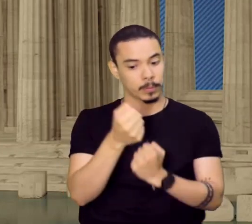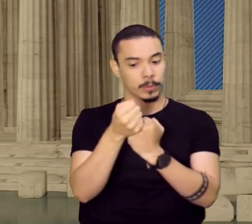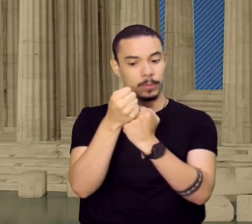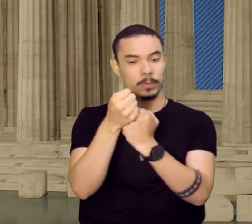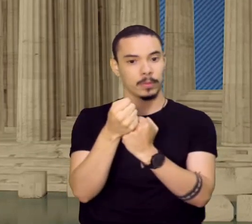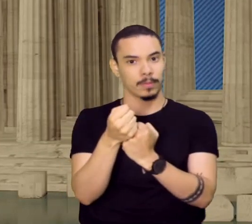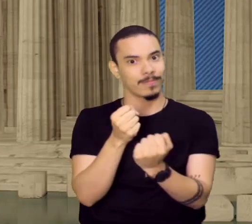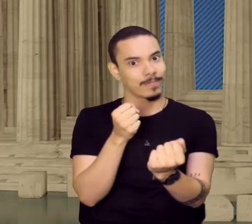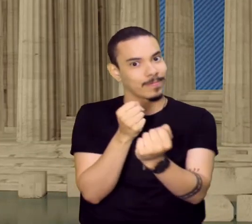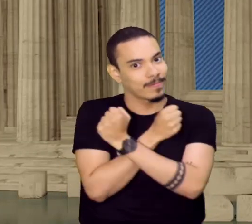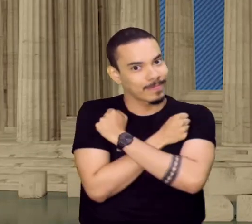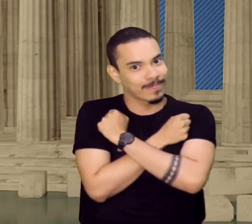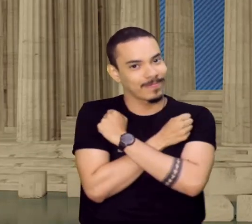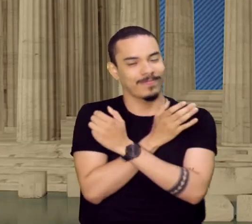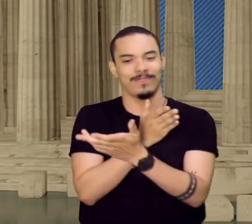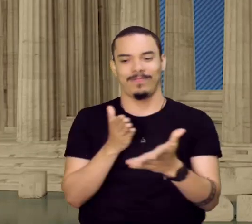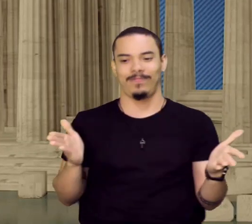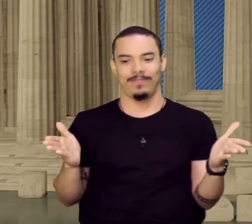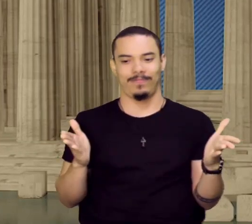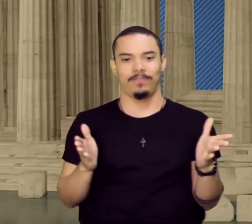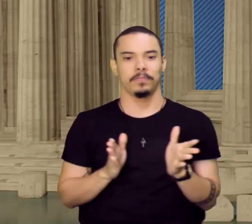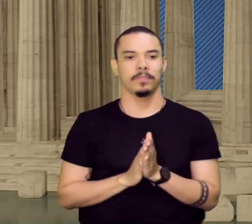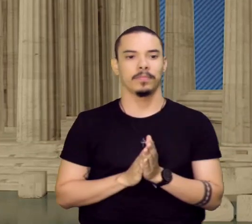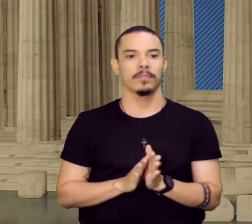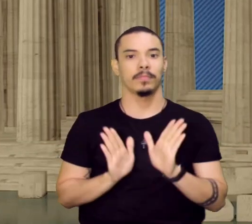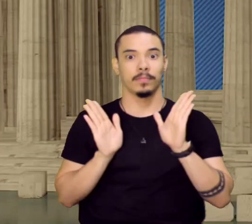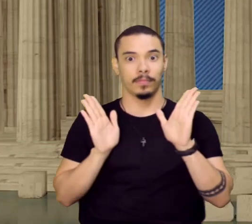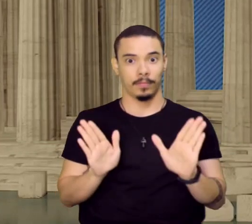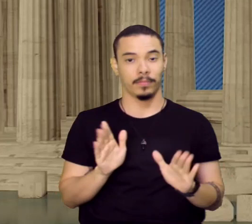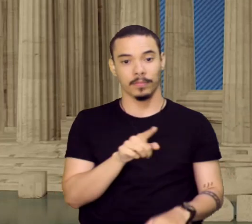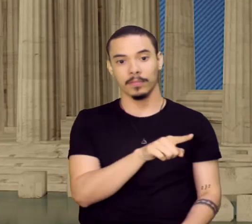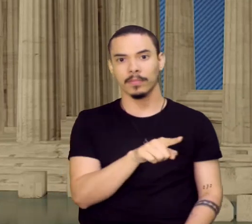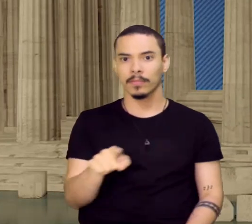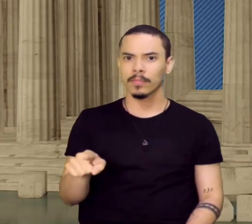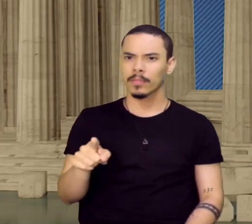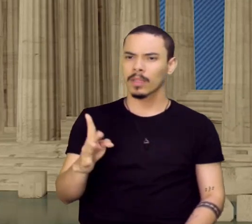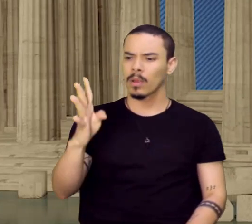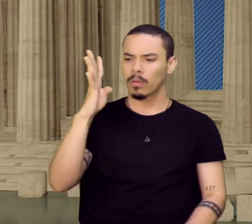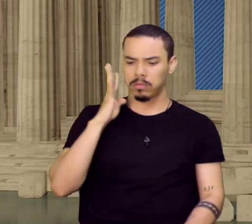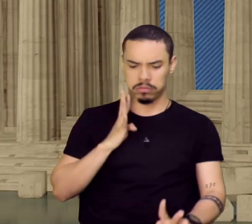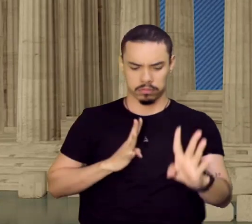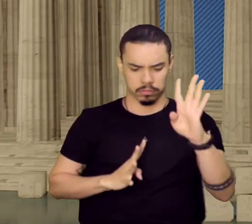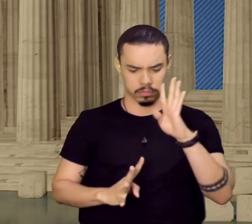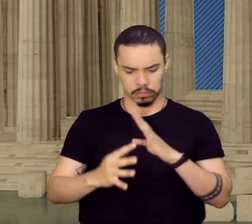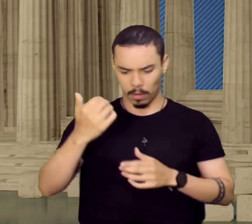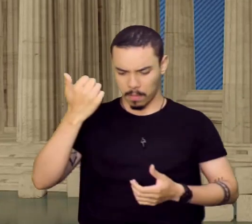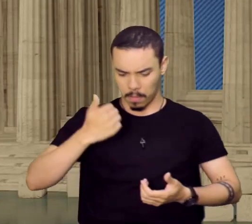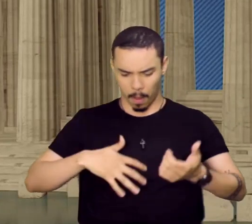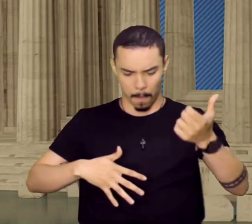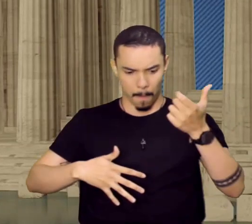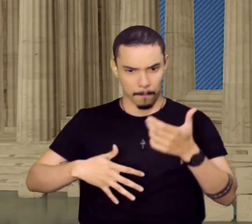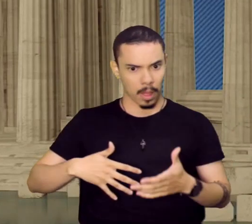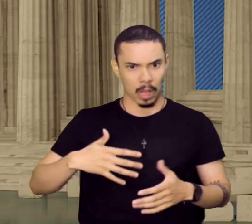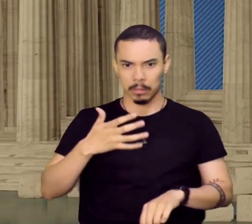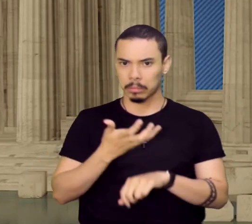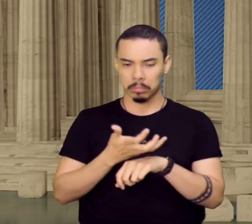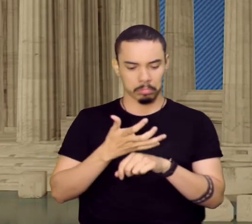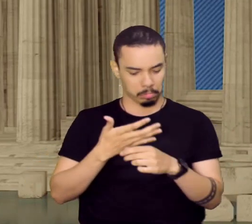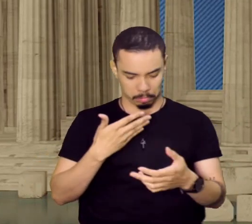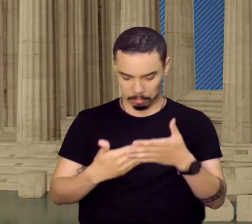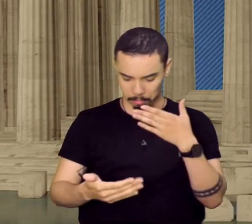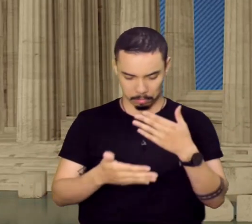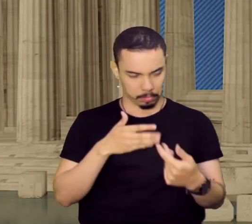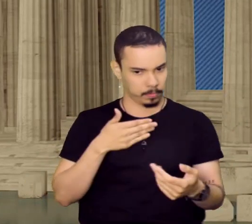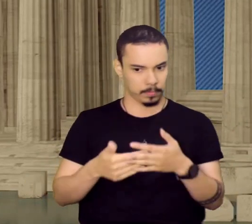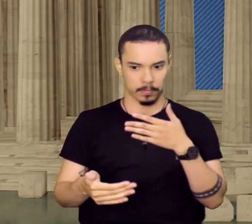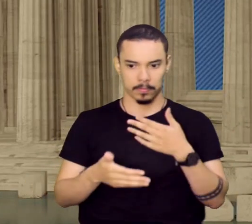Um grande abraço para vocês. Aí vocês estão ouvindo os professores, pode ser de outros componentes curriculares, certo? Não